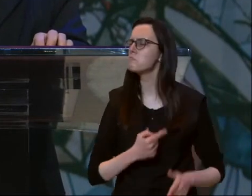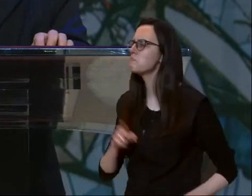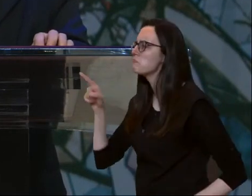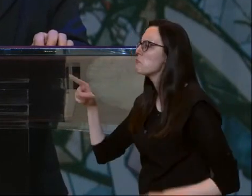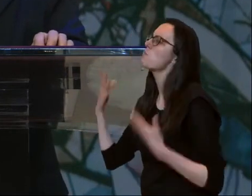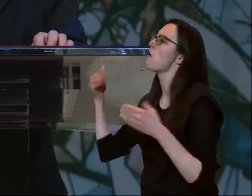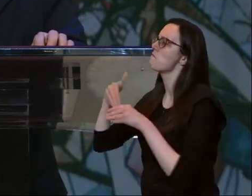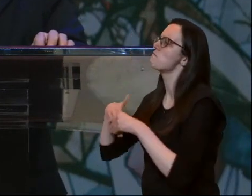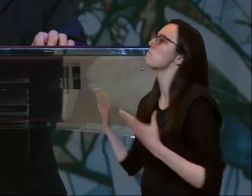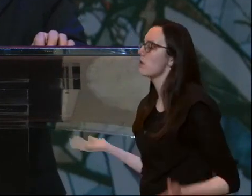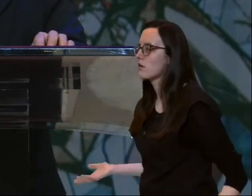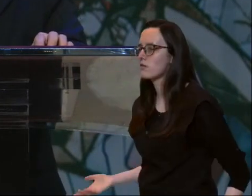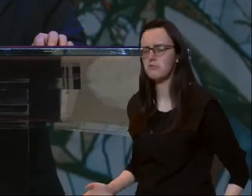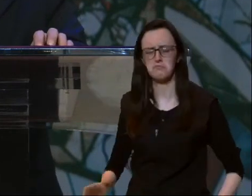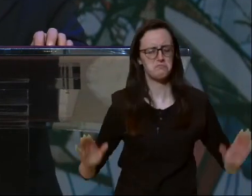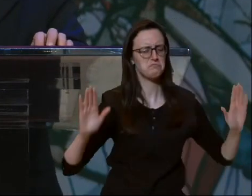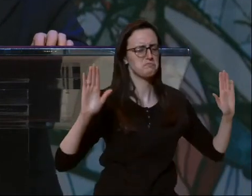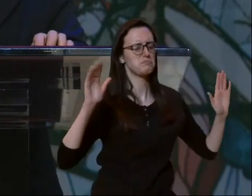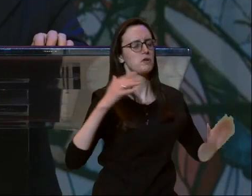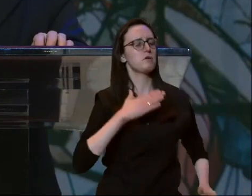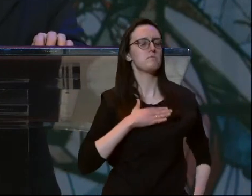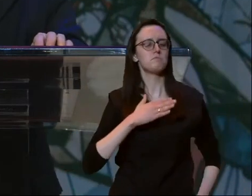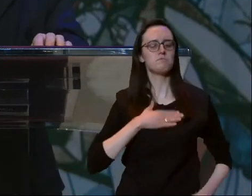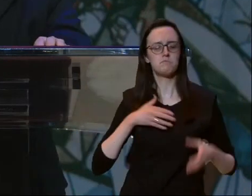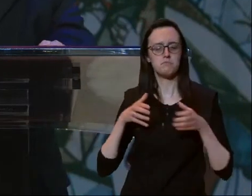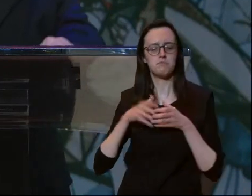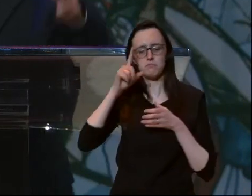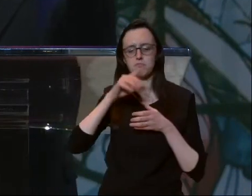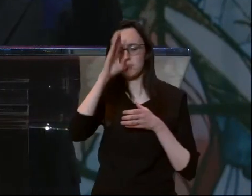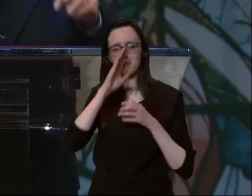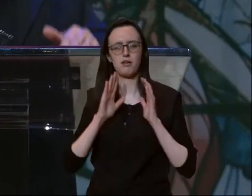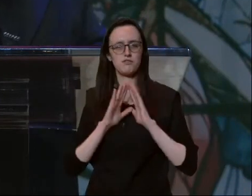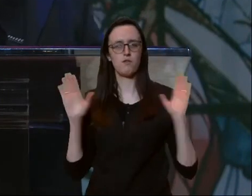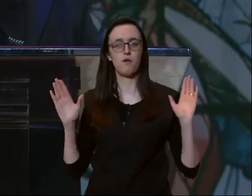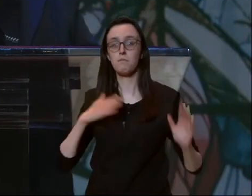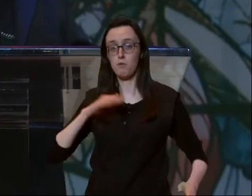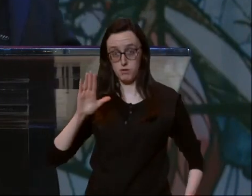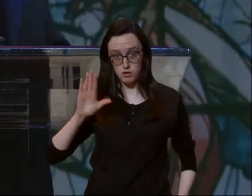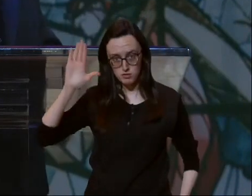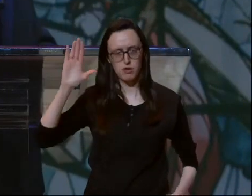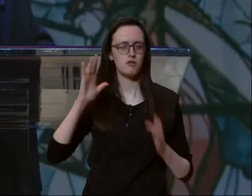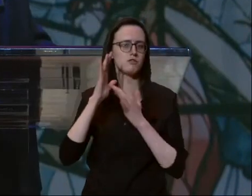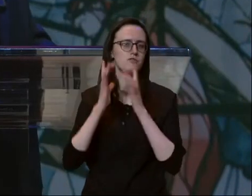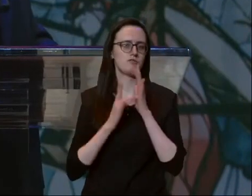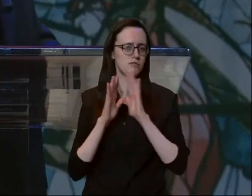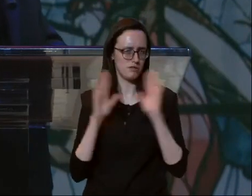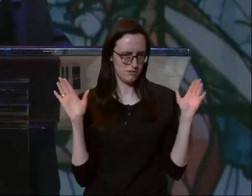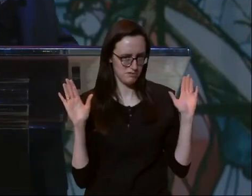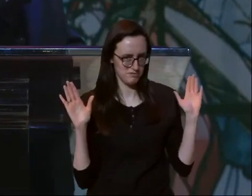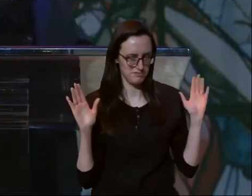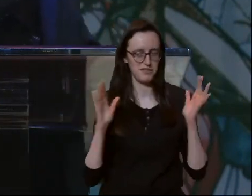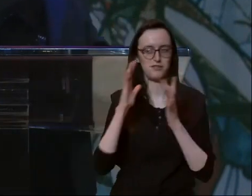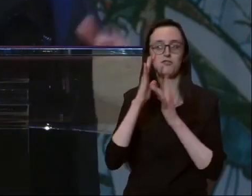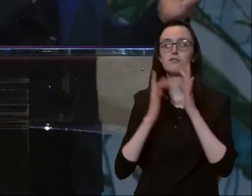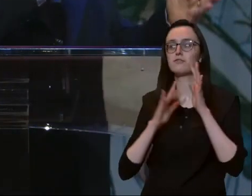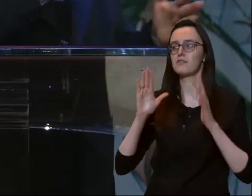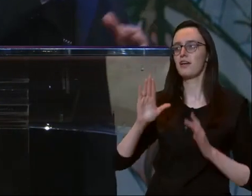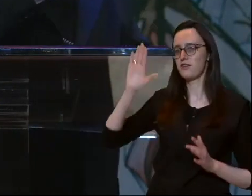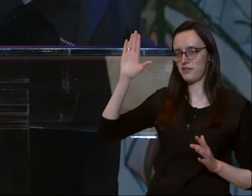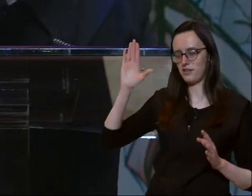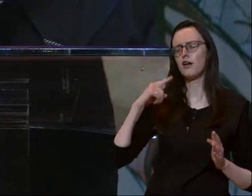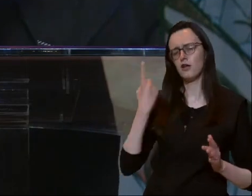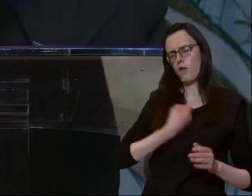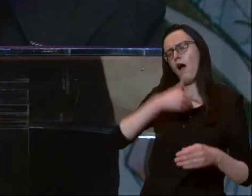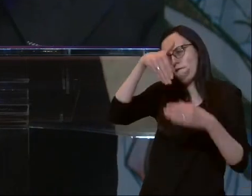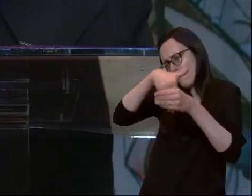partido. Meu partido é bandeira, é Brasil. E meu candidato é Jesus. Mas